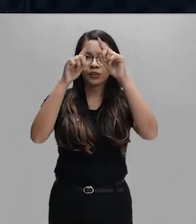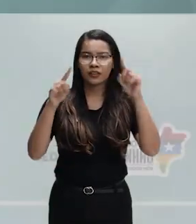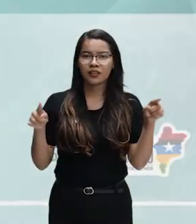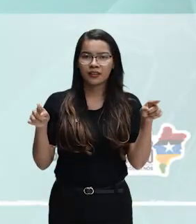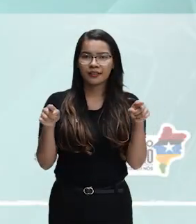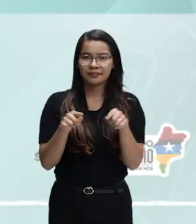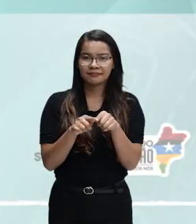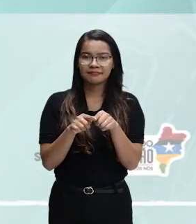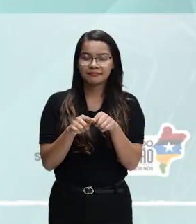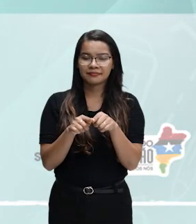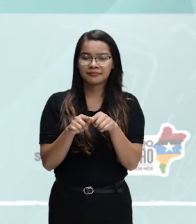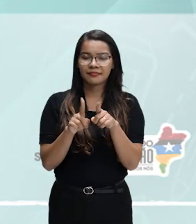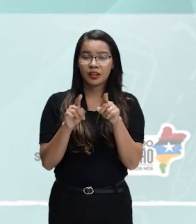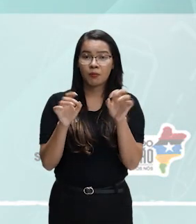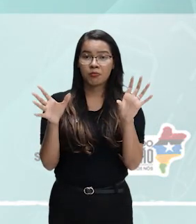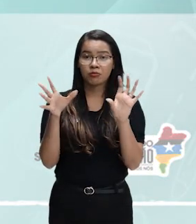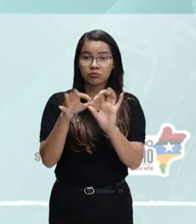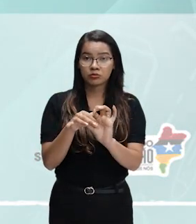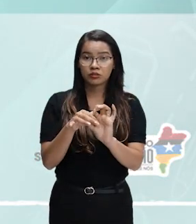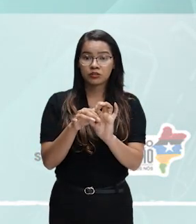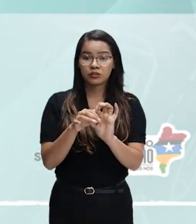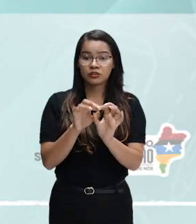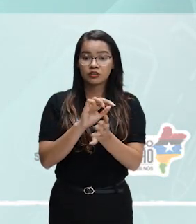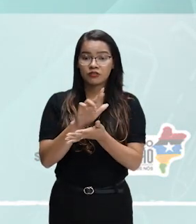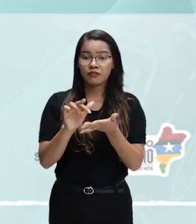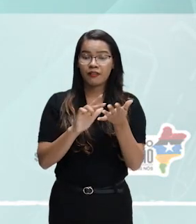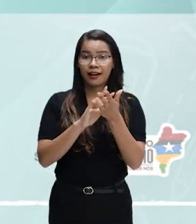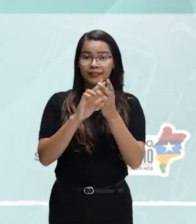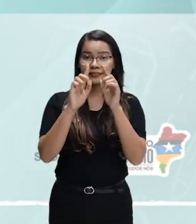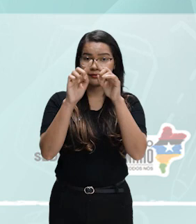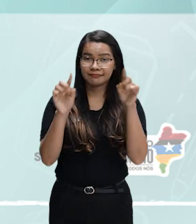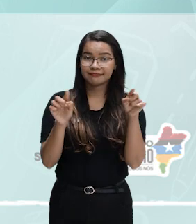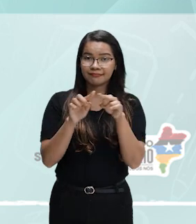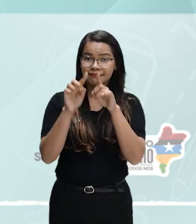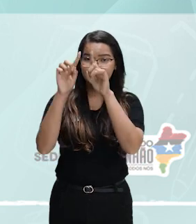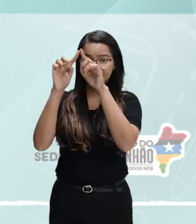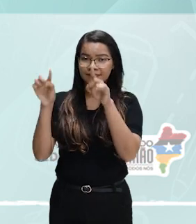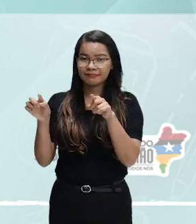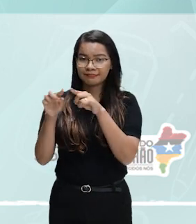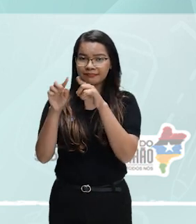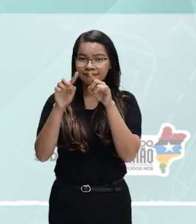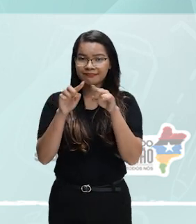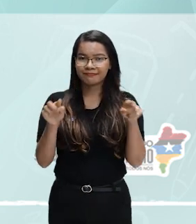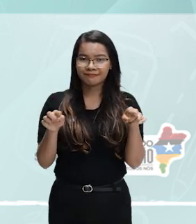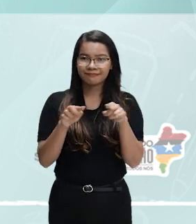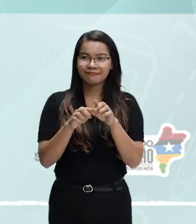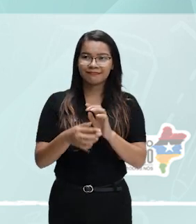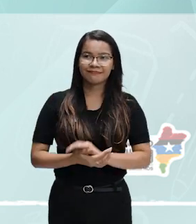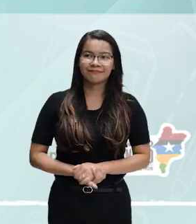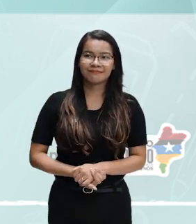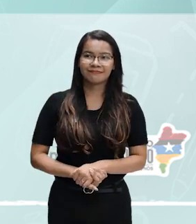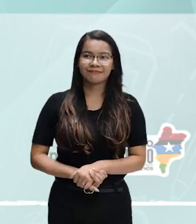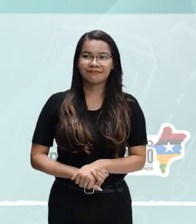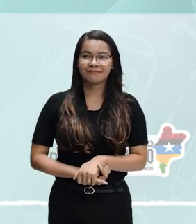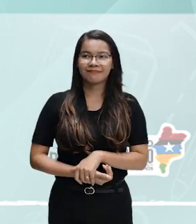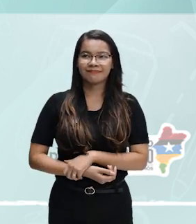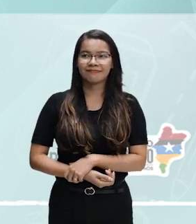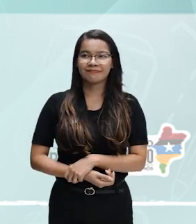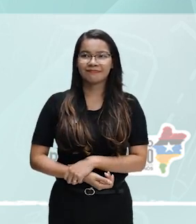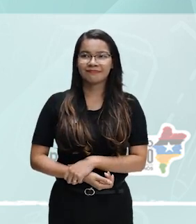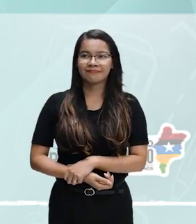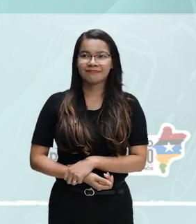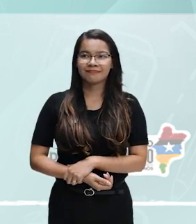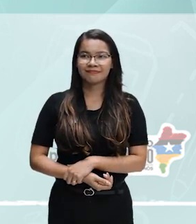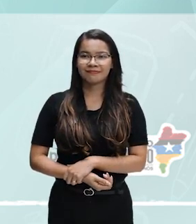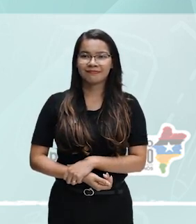triângulo aqui, que é uma junção de vários triângulos também, né? É porque professor de humanas, né? Aí matemática, geometria, a gente se